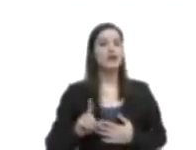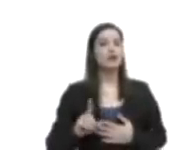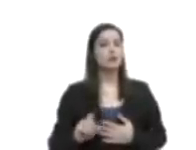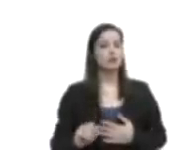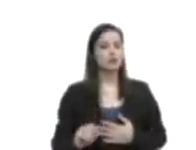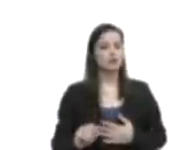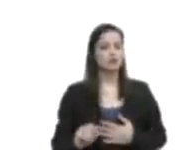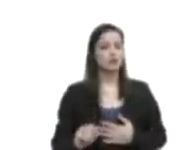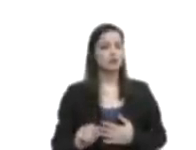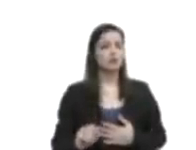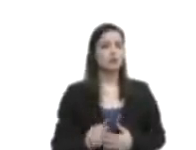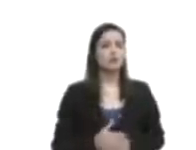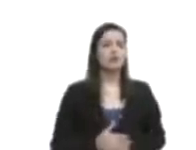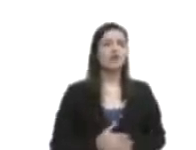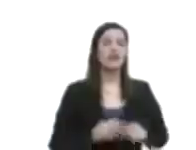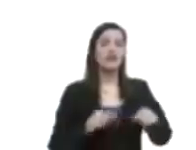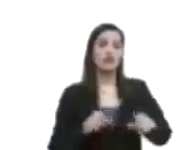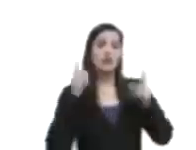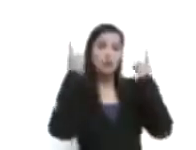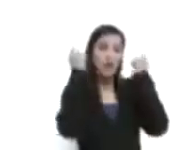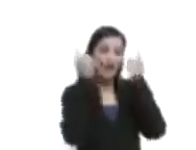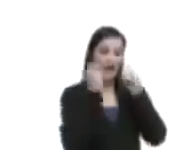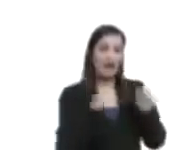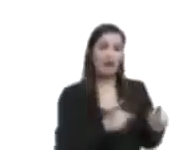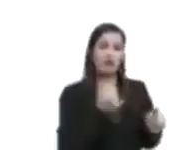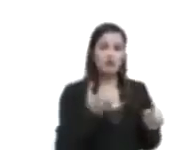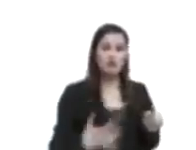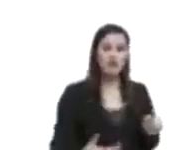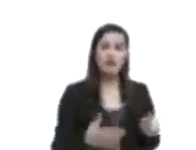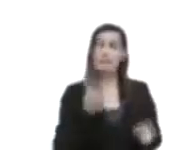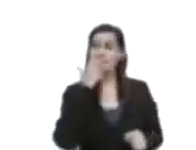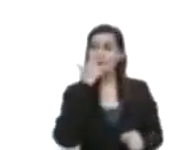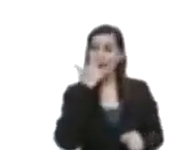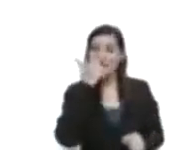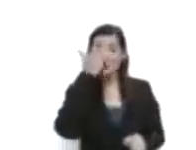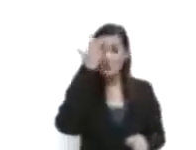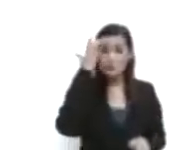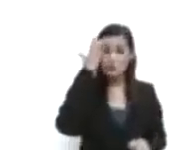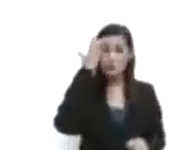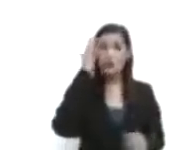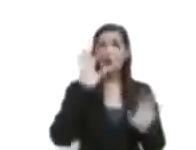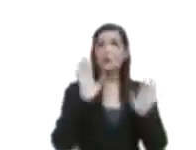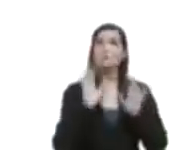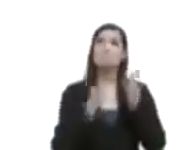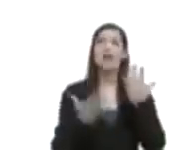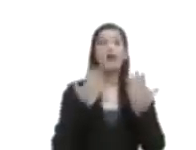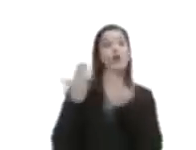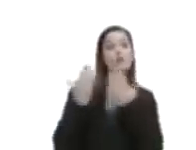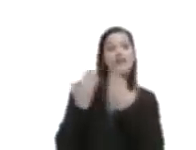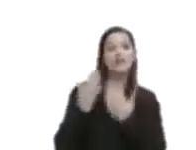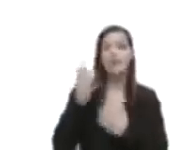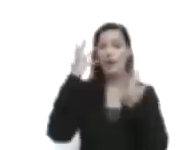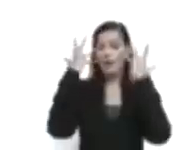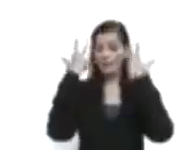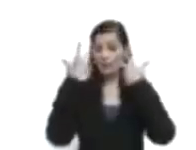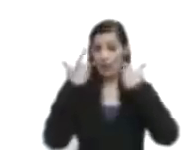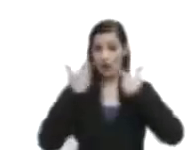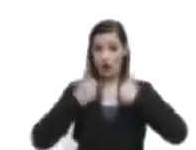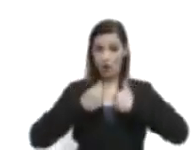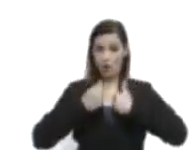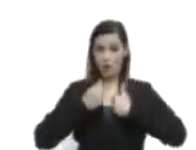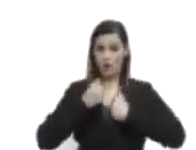a ideia de um animal, uma fera selvagem, que foi